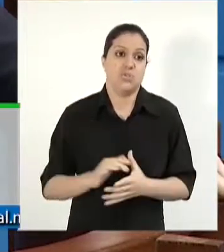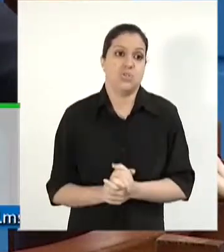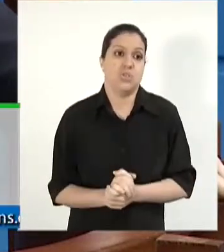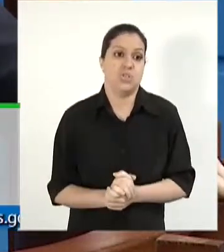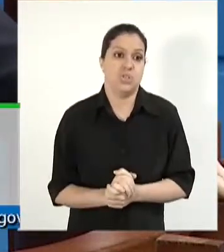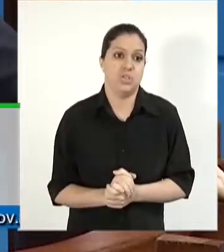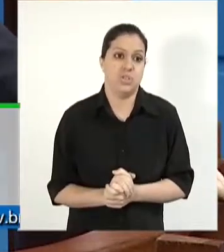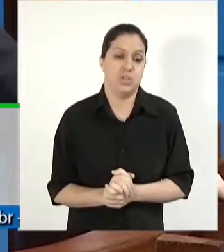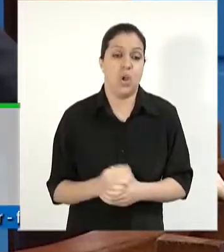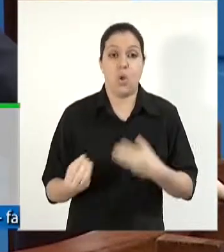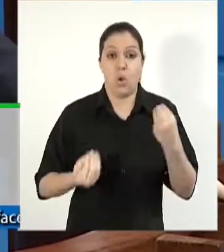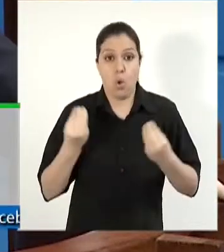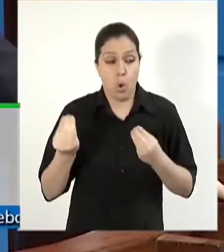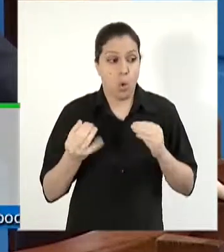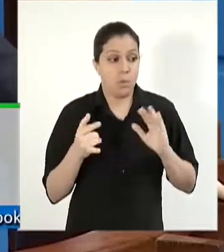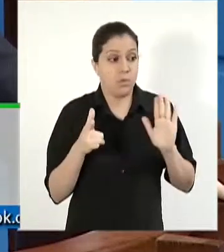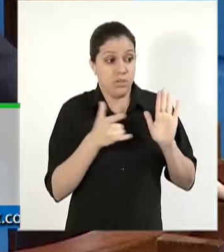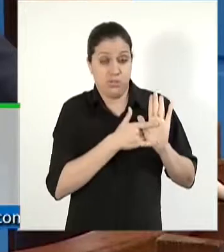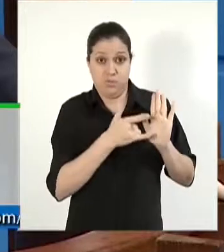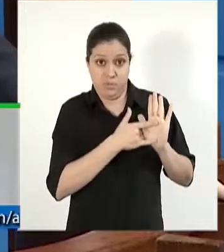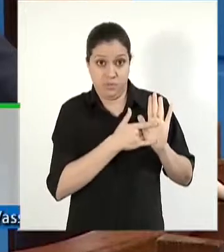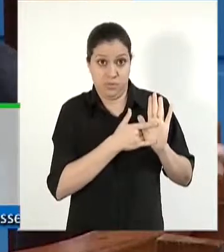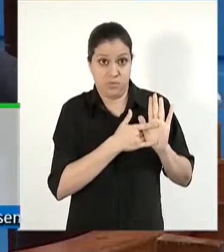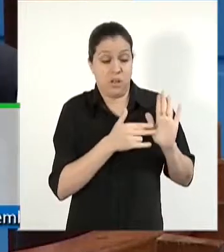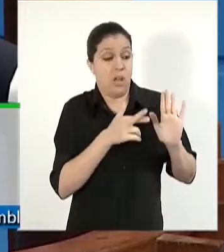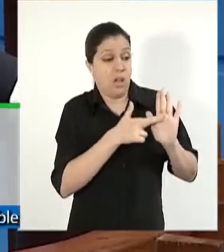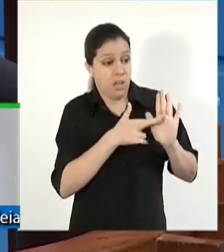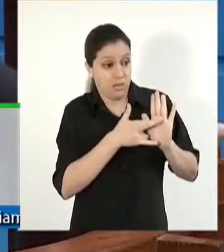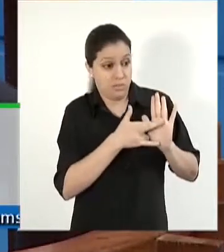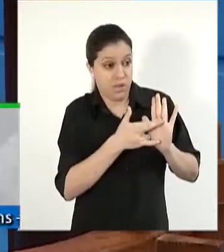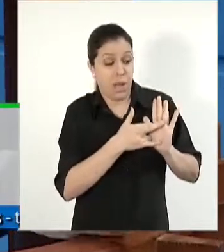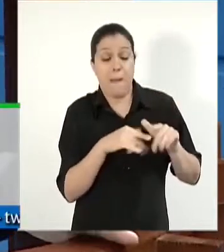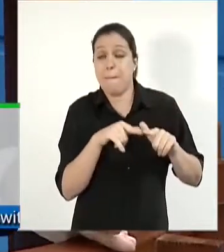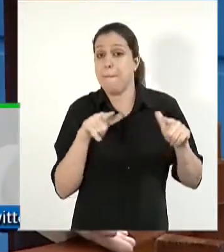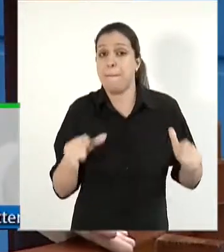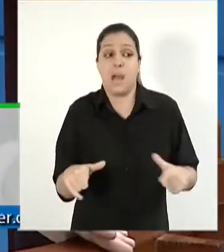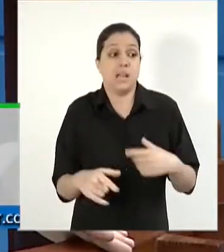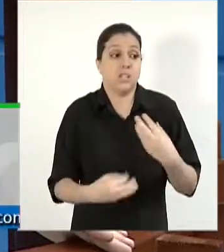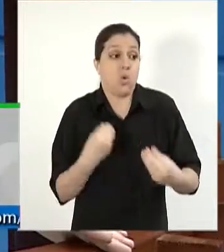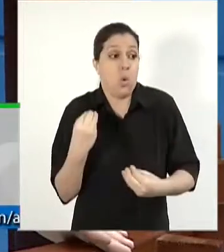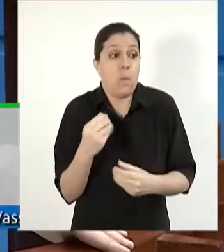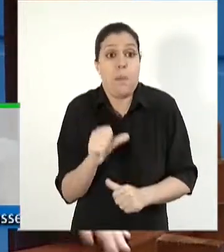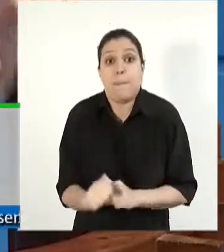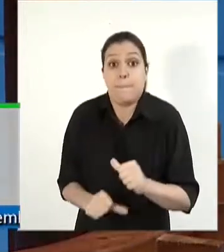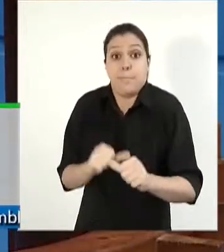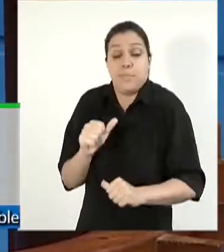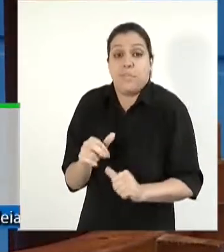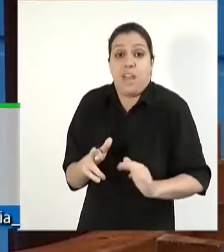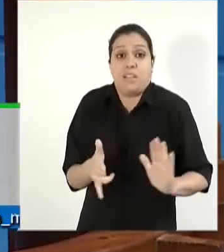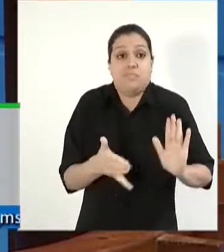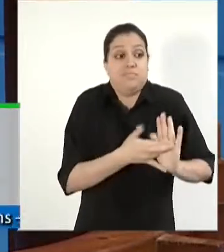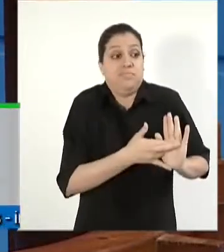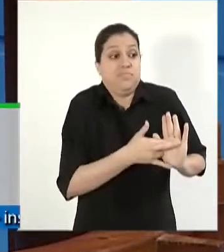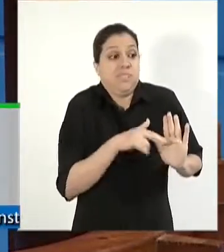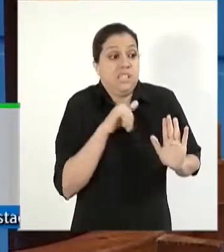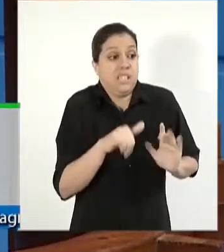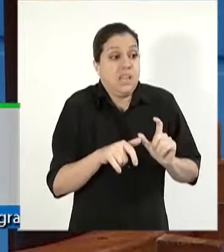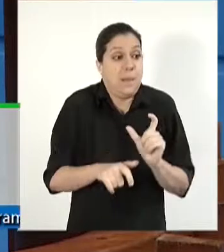no regimento interno. Porém, não há espaço para alterarmos o regimento interno se a